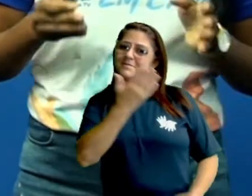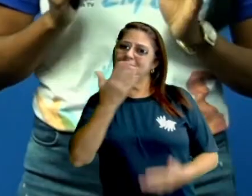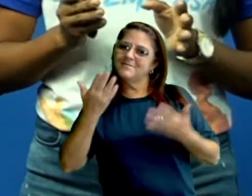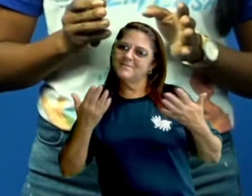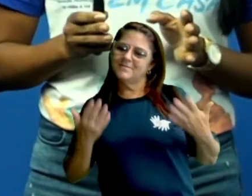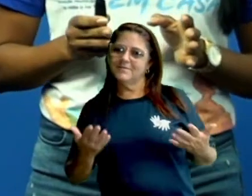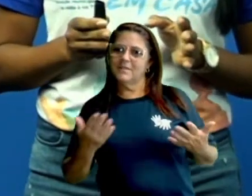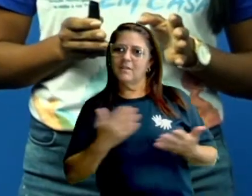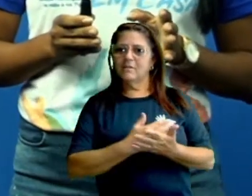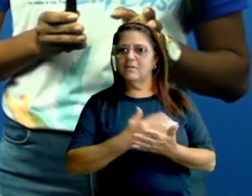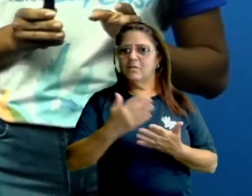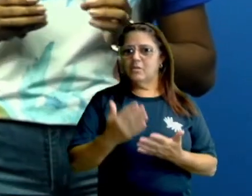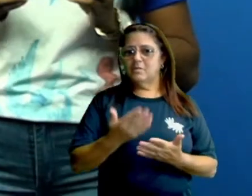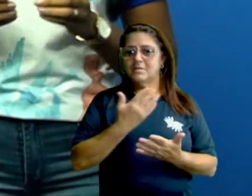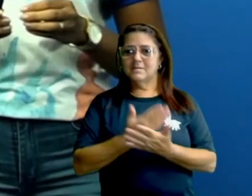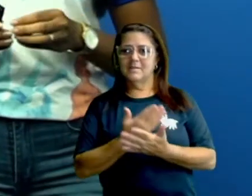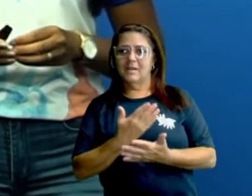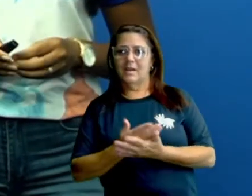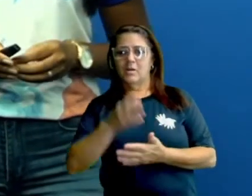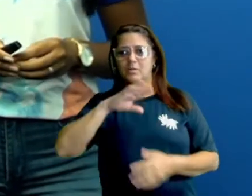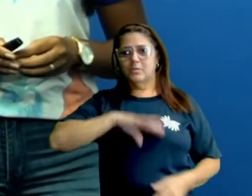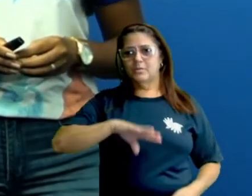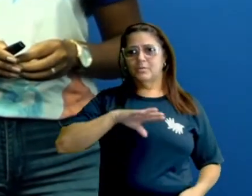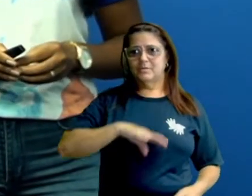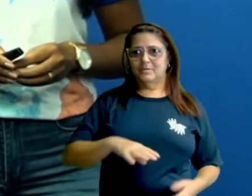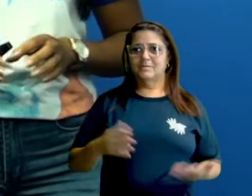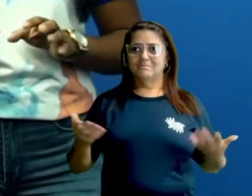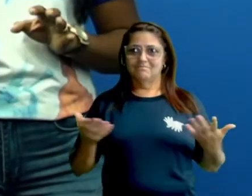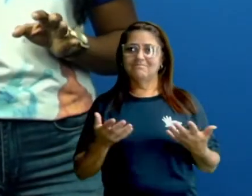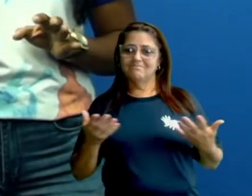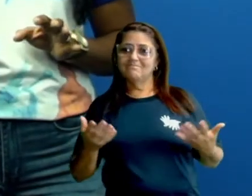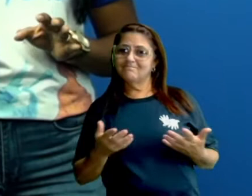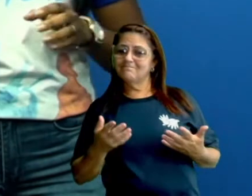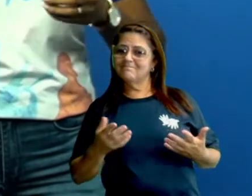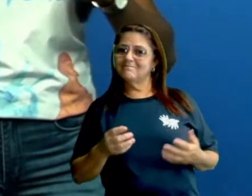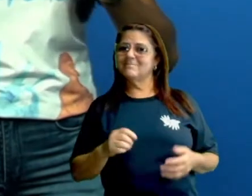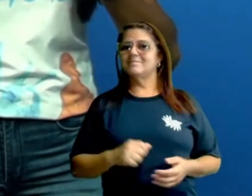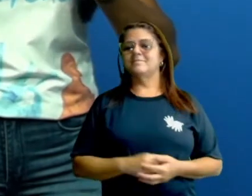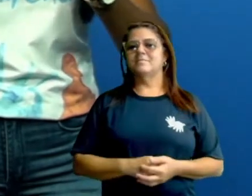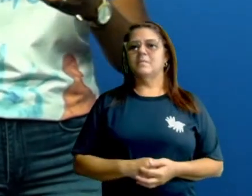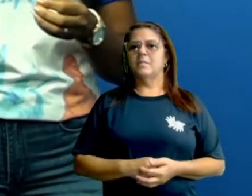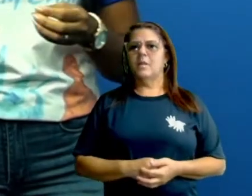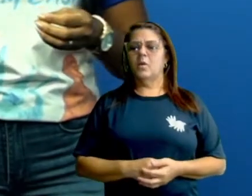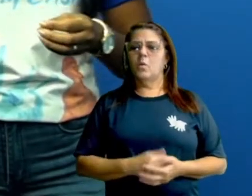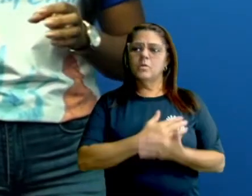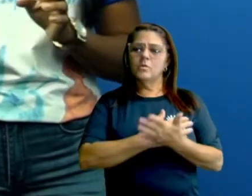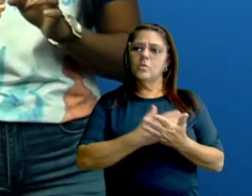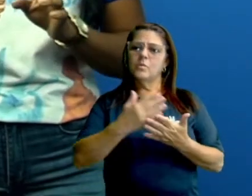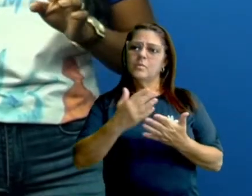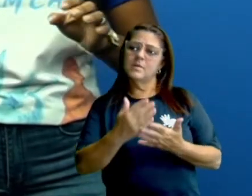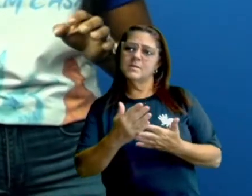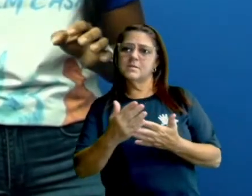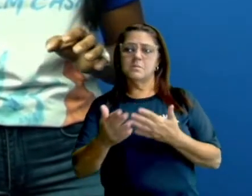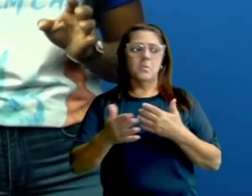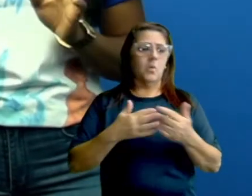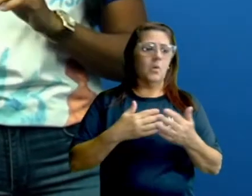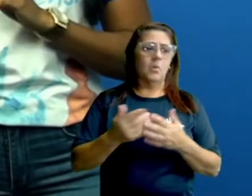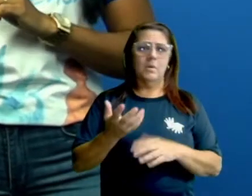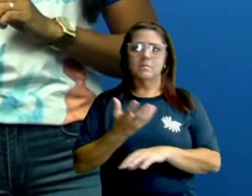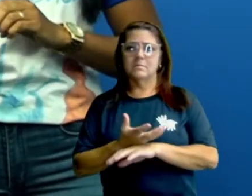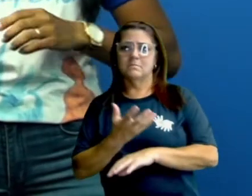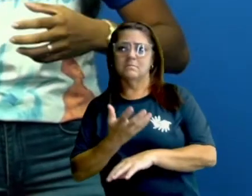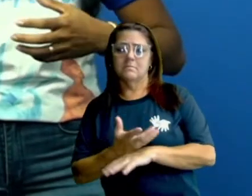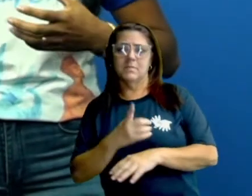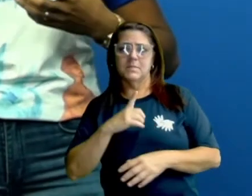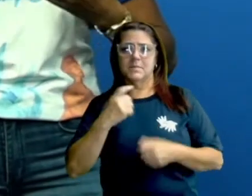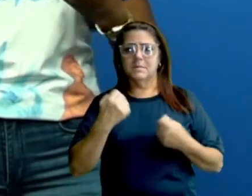amores! Vamos começar a nossa aula de língua portuguesa de hoje? É isso mesmo. Então, quando a gente inicia qualquer uma aula, a gente precisa